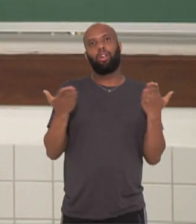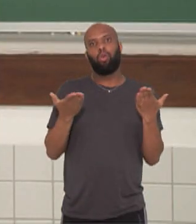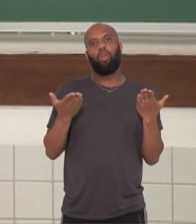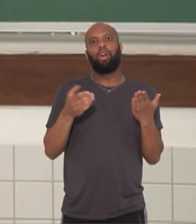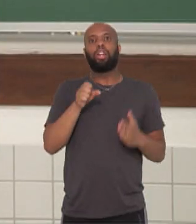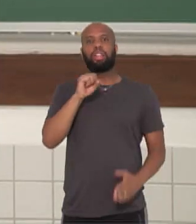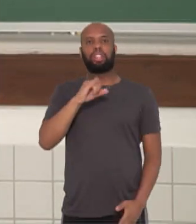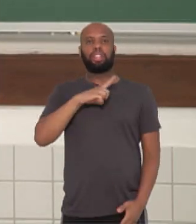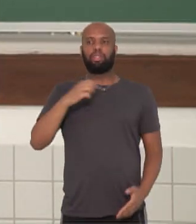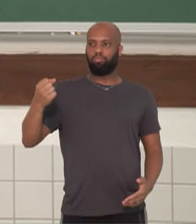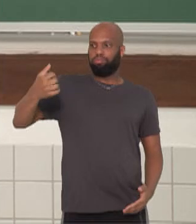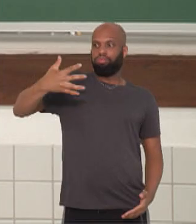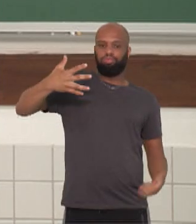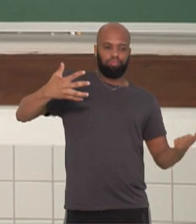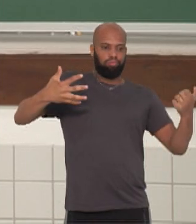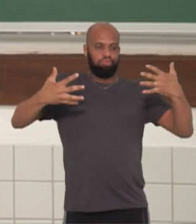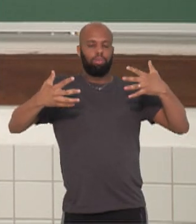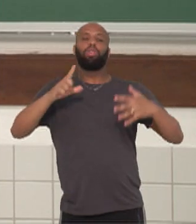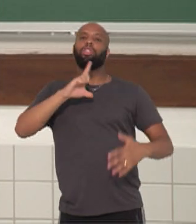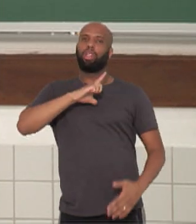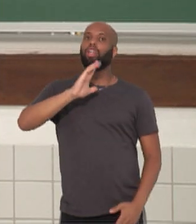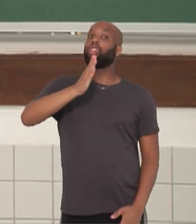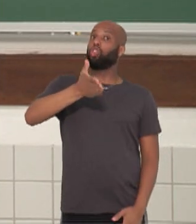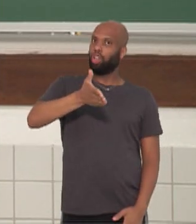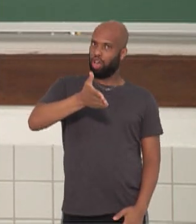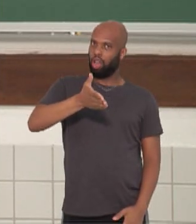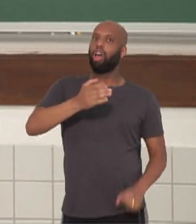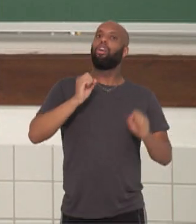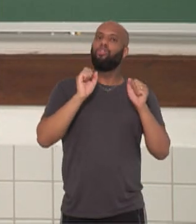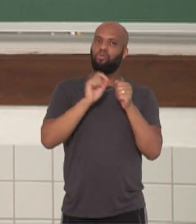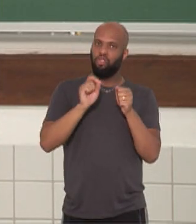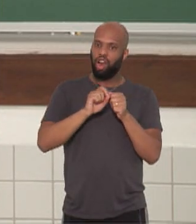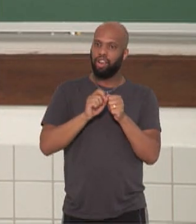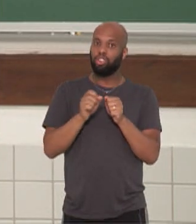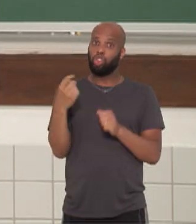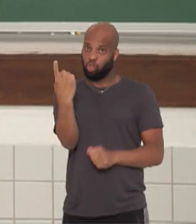campo elétrico, se você tem uma carga apenas, essa carga já gera